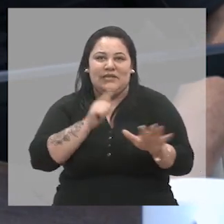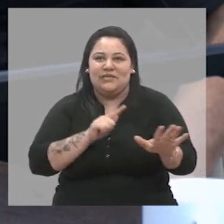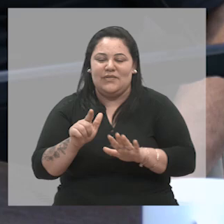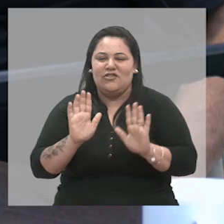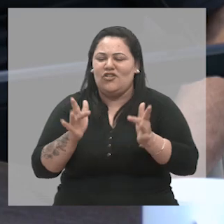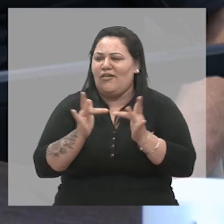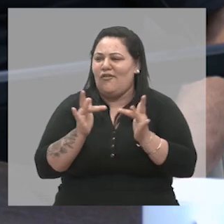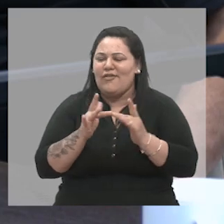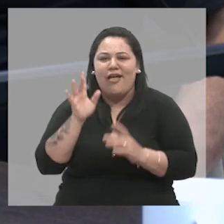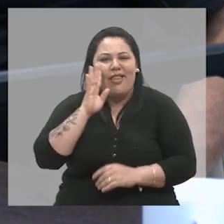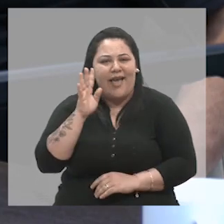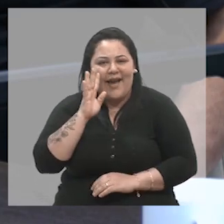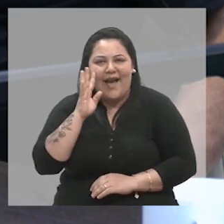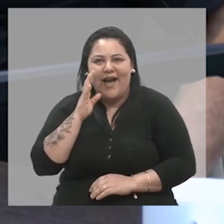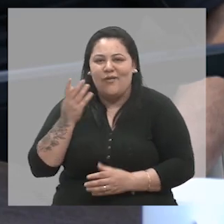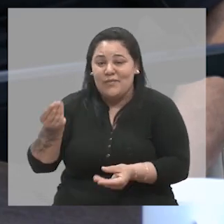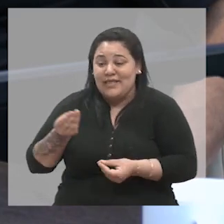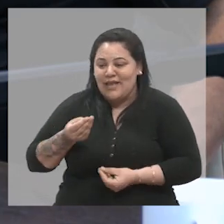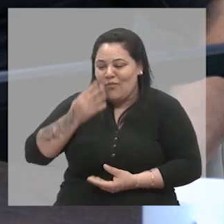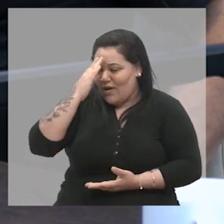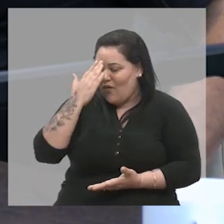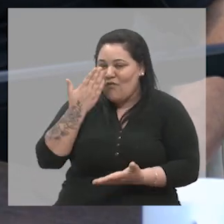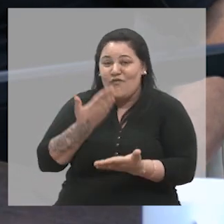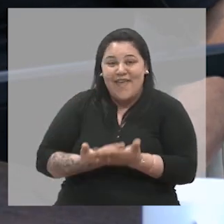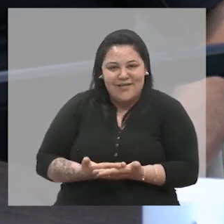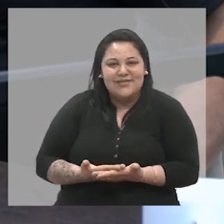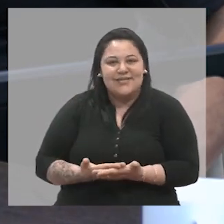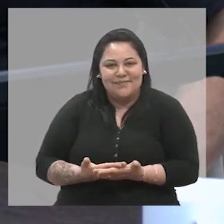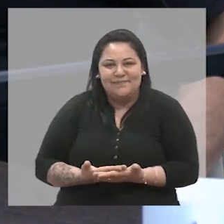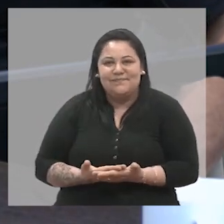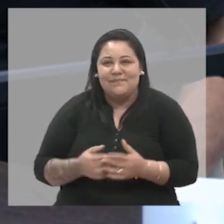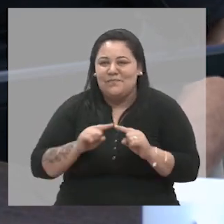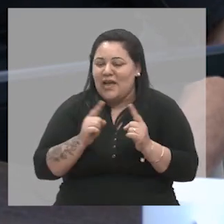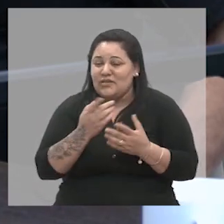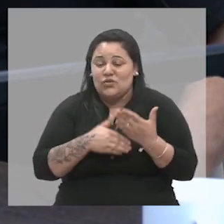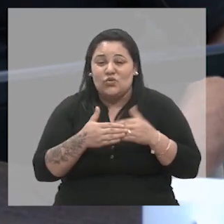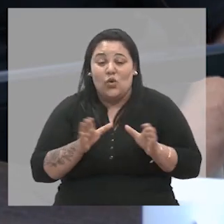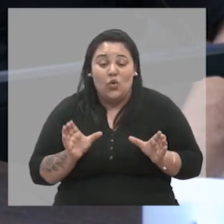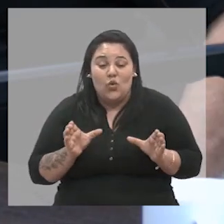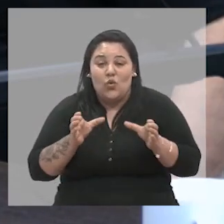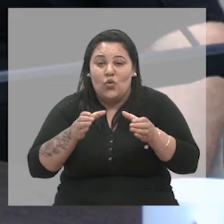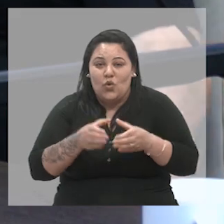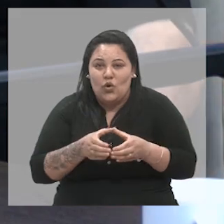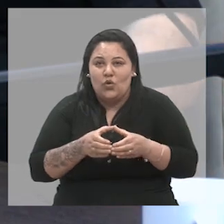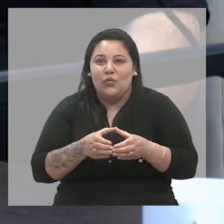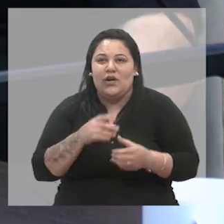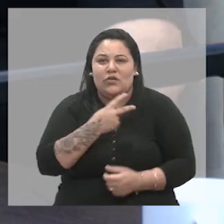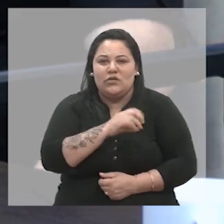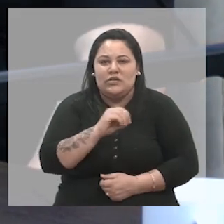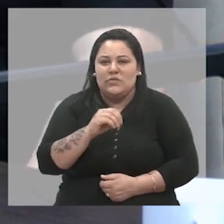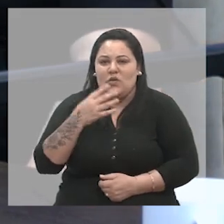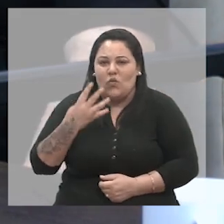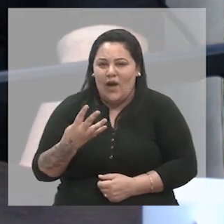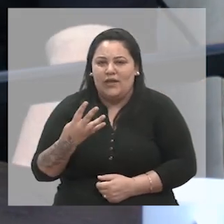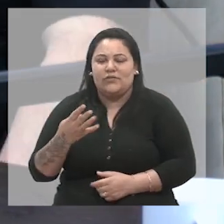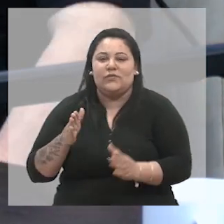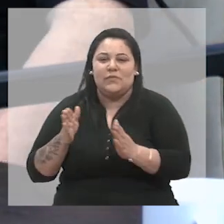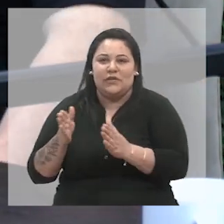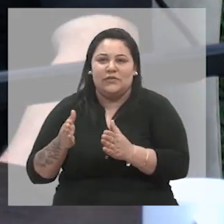gente já se deu super bem. Ele me passou uma confiança que, assim, não só ele, mas o grupo da categoria, que era 2004, na